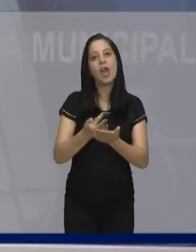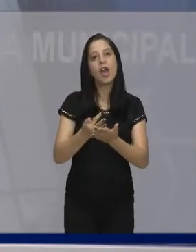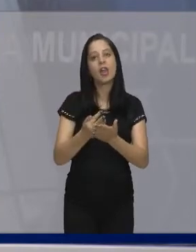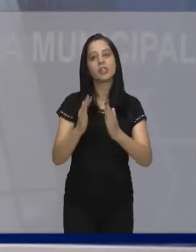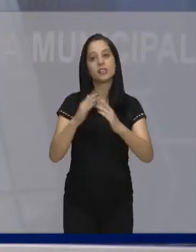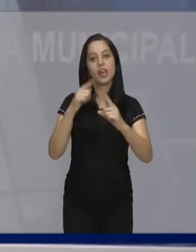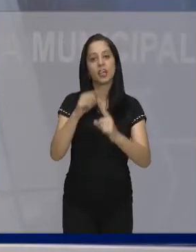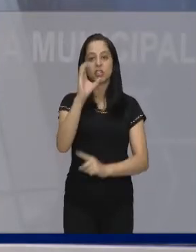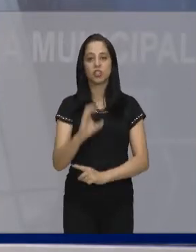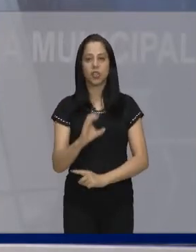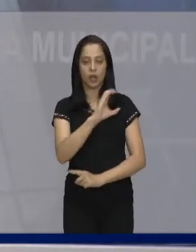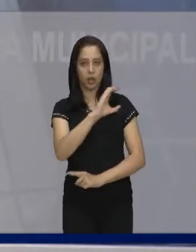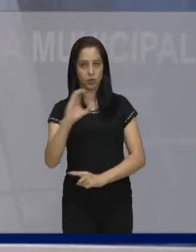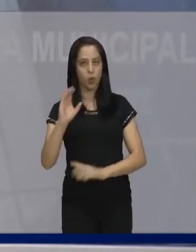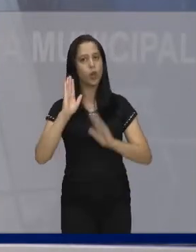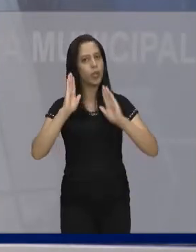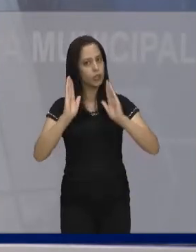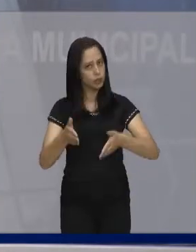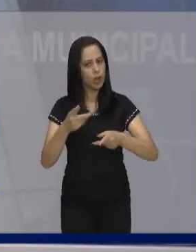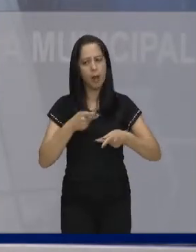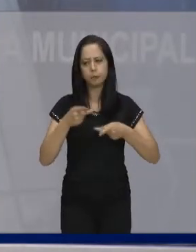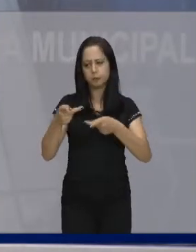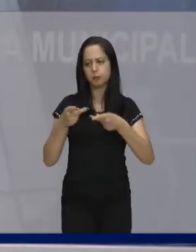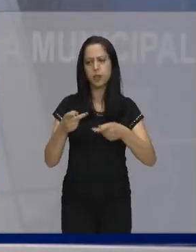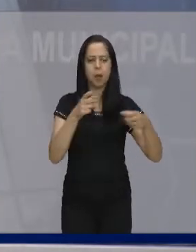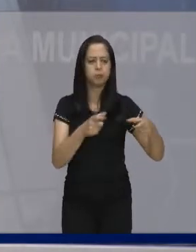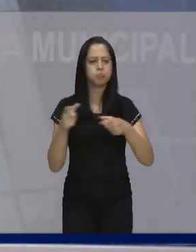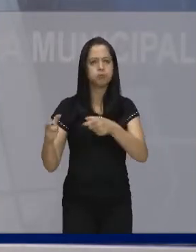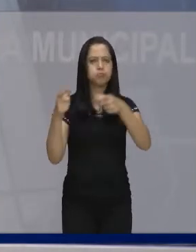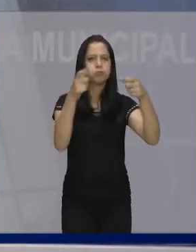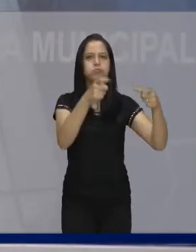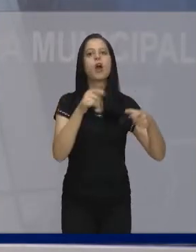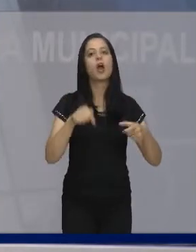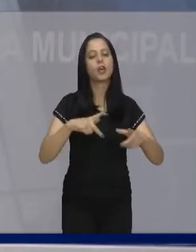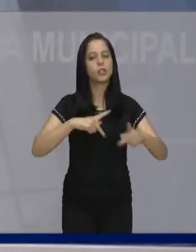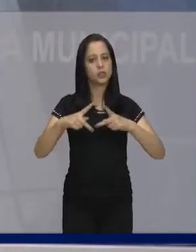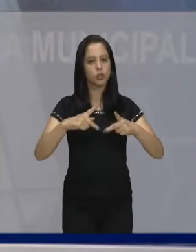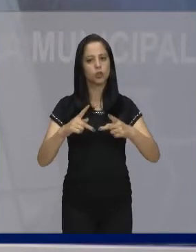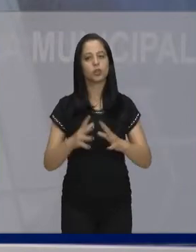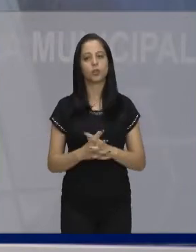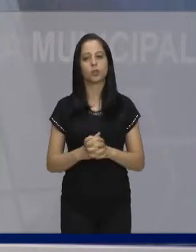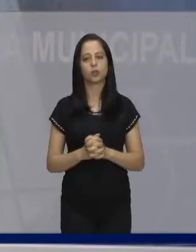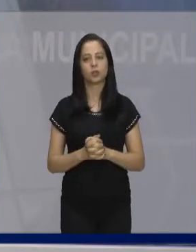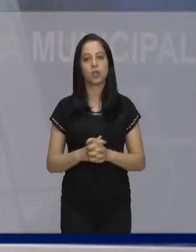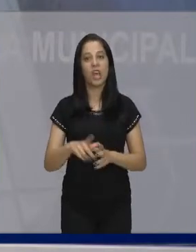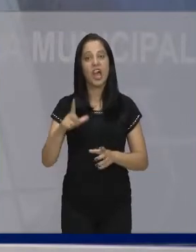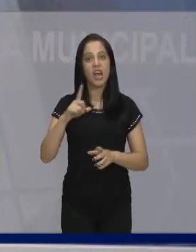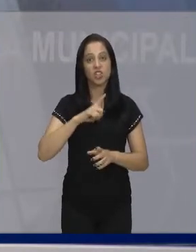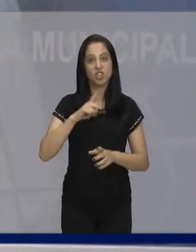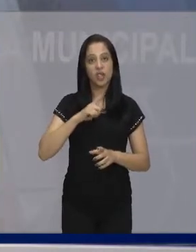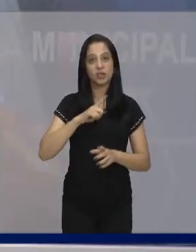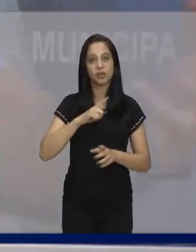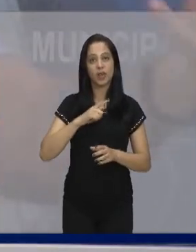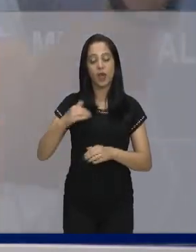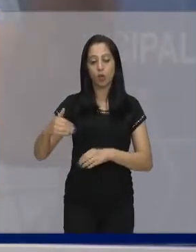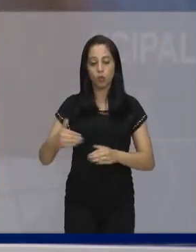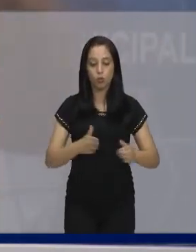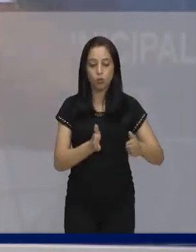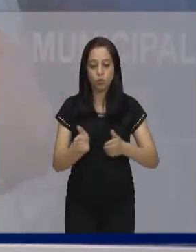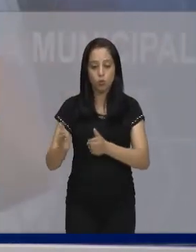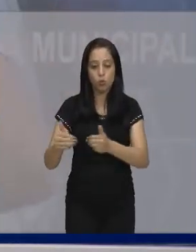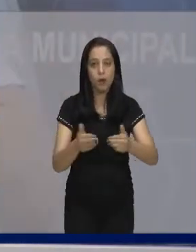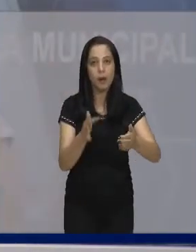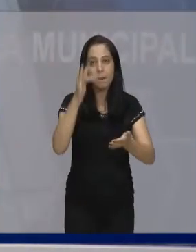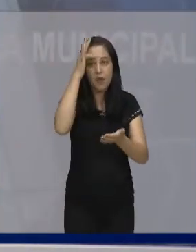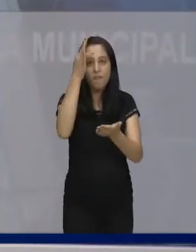para conhecer alguns locais em São José dos Campos. Nós já temos a Rota da Fé também, que, né, o avião já